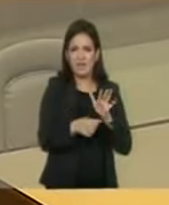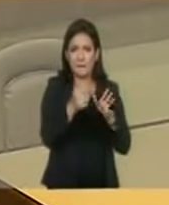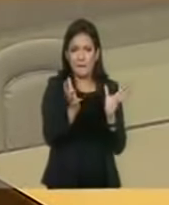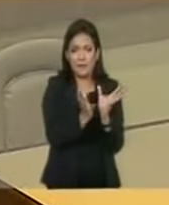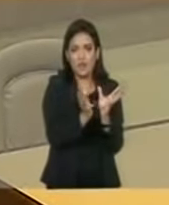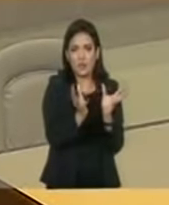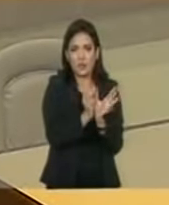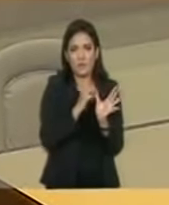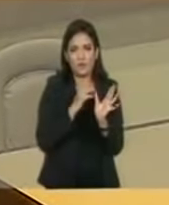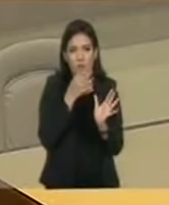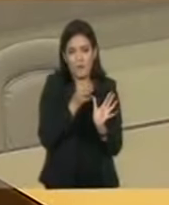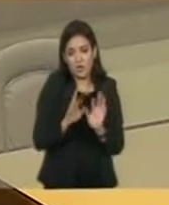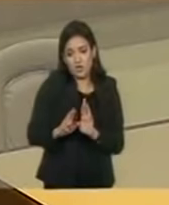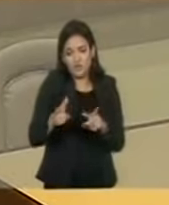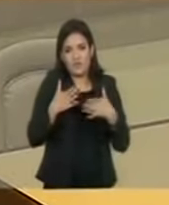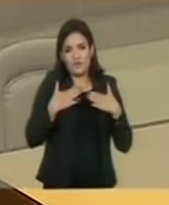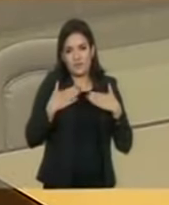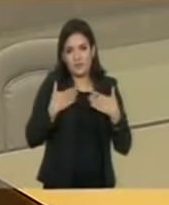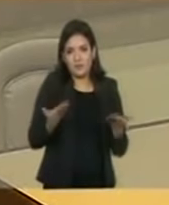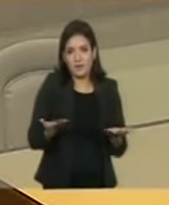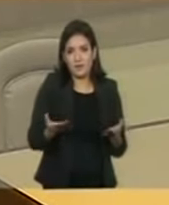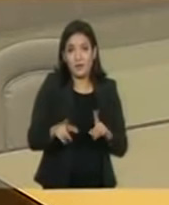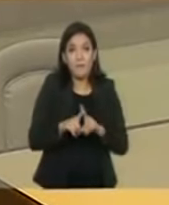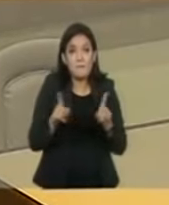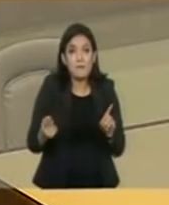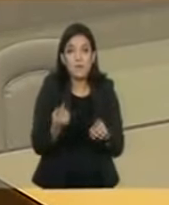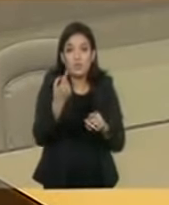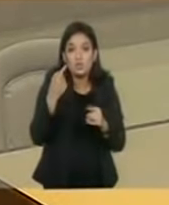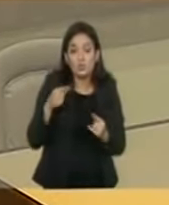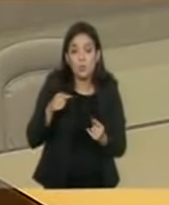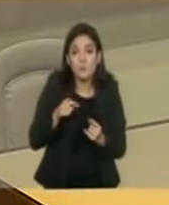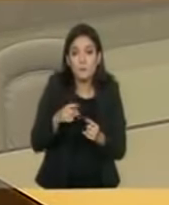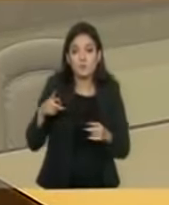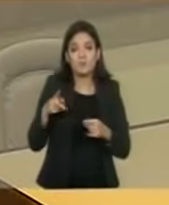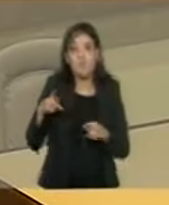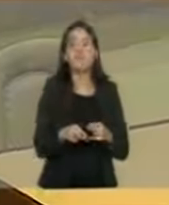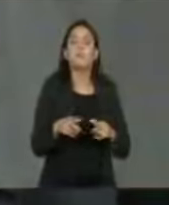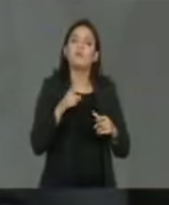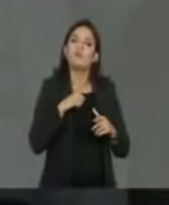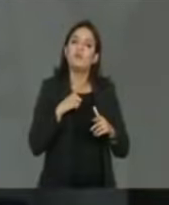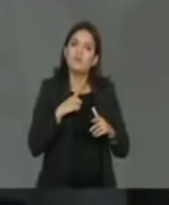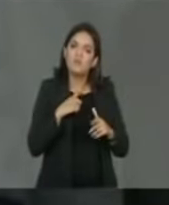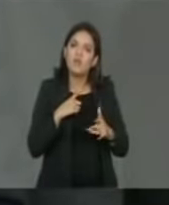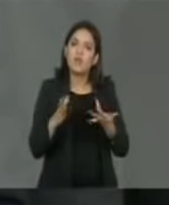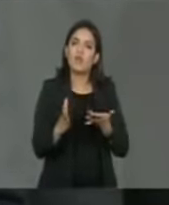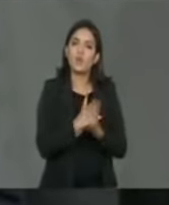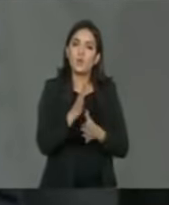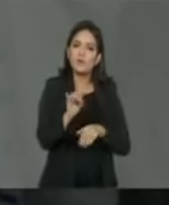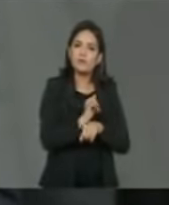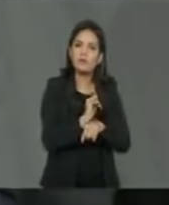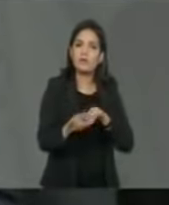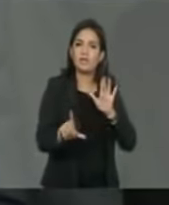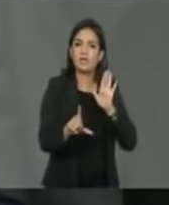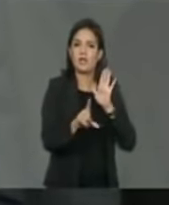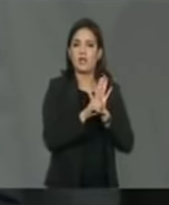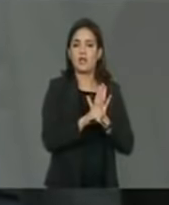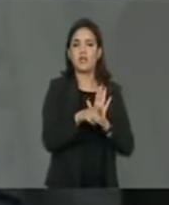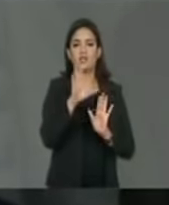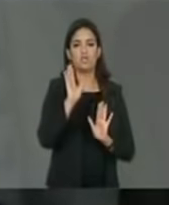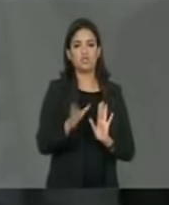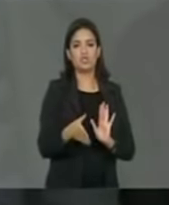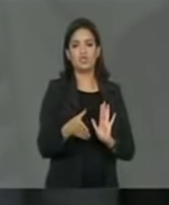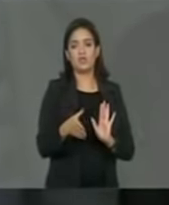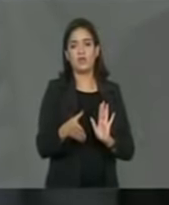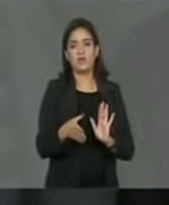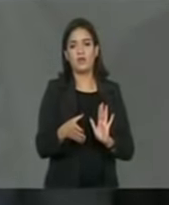turma fazer mais uma causa interruptiva portanto a meios na lei na legislação que já admitem essa